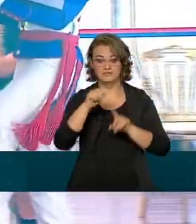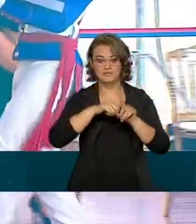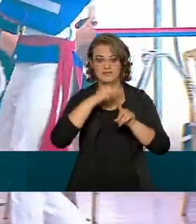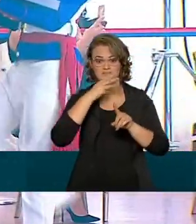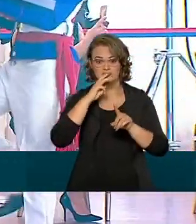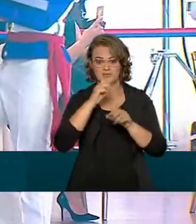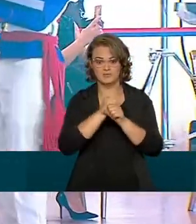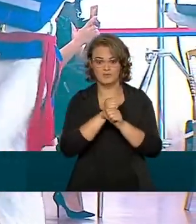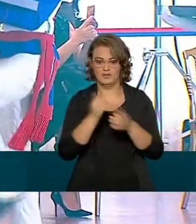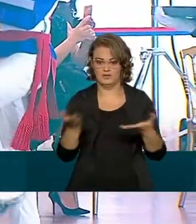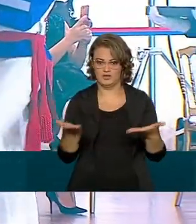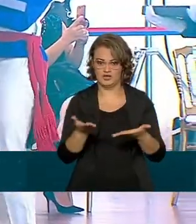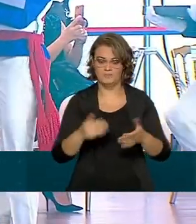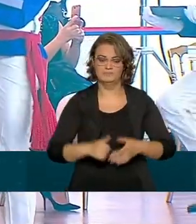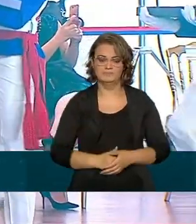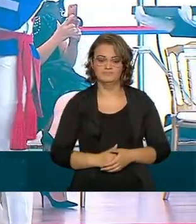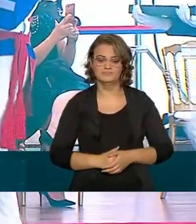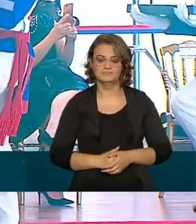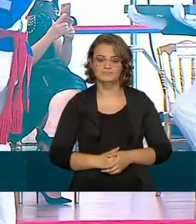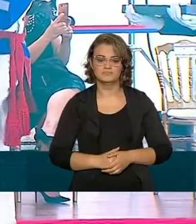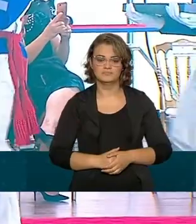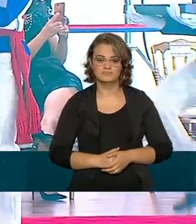de 2021